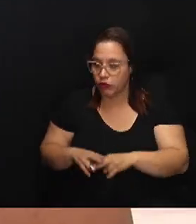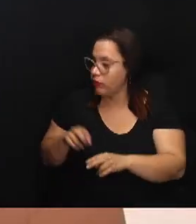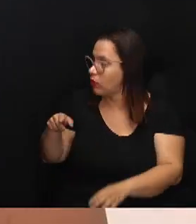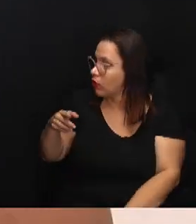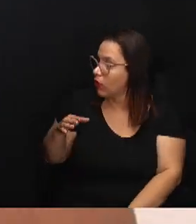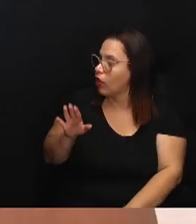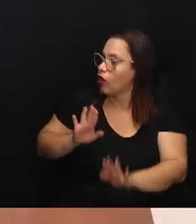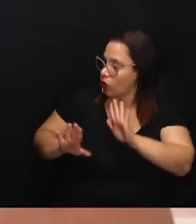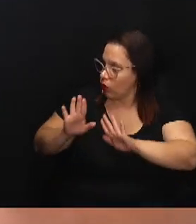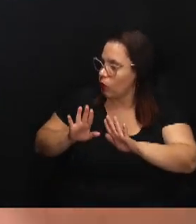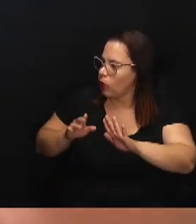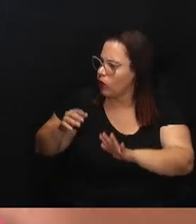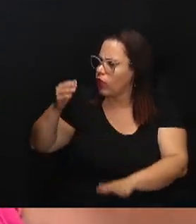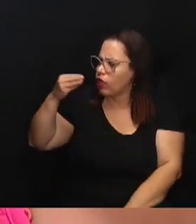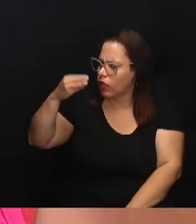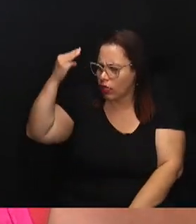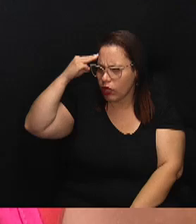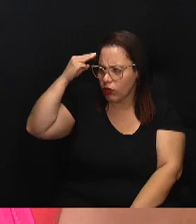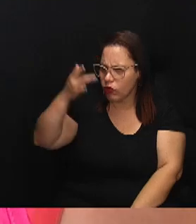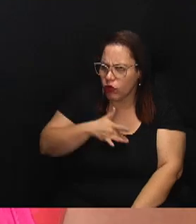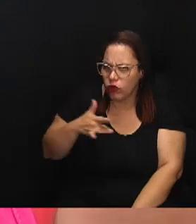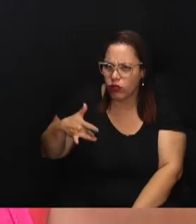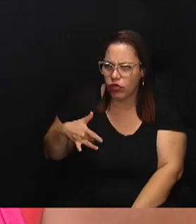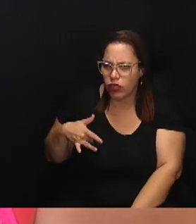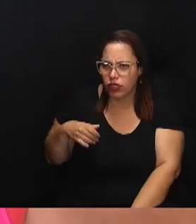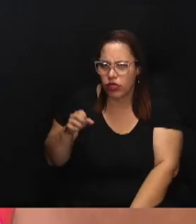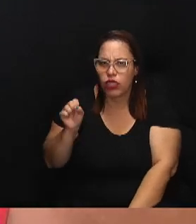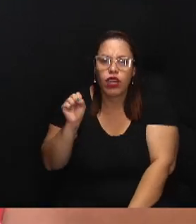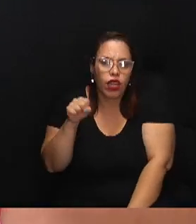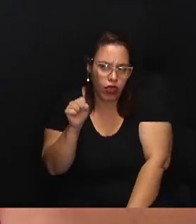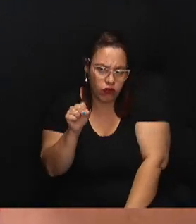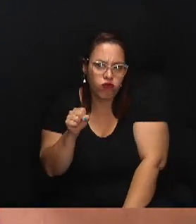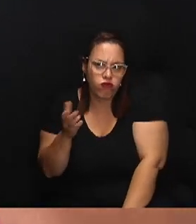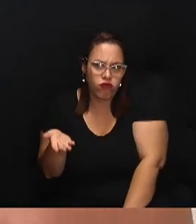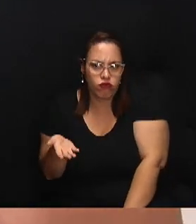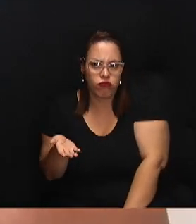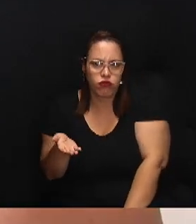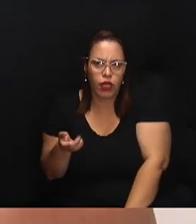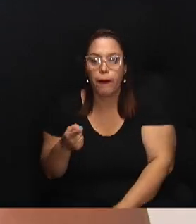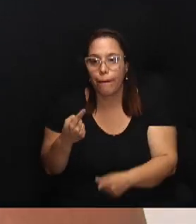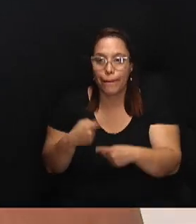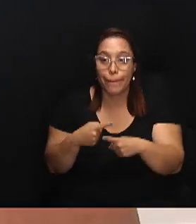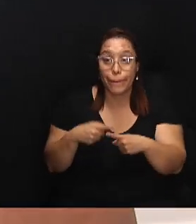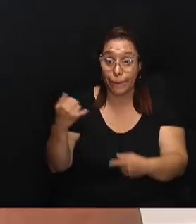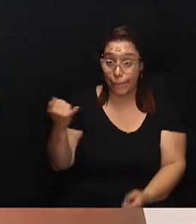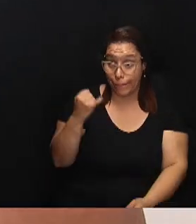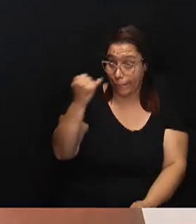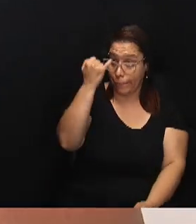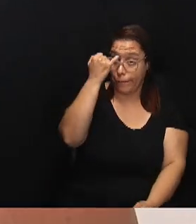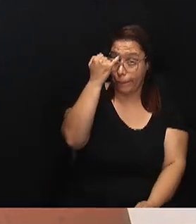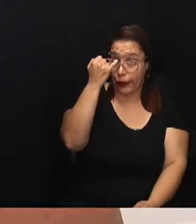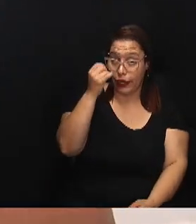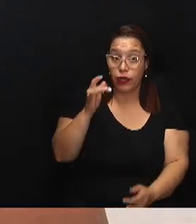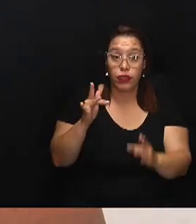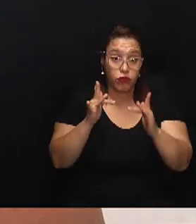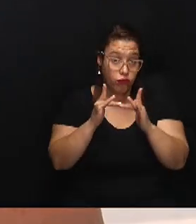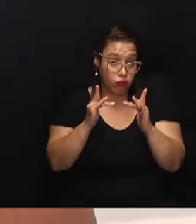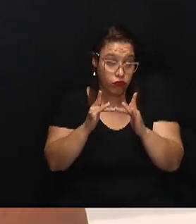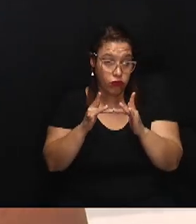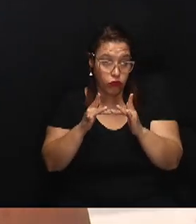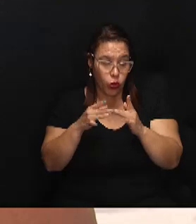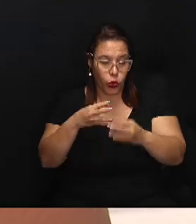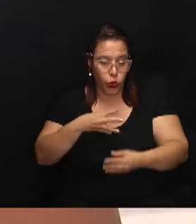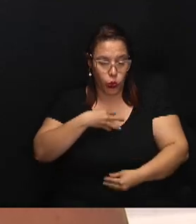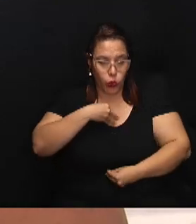tem se dedicado à sua saúde mental ultimamente? Sim, de certa forma, porque o importante é a gente estar bem conectado